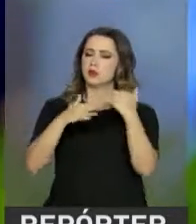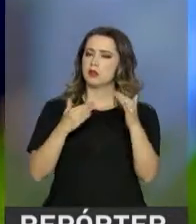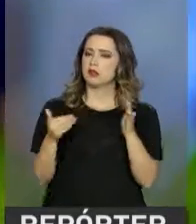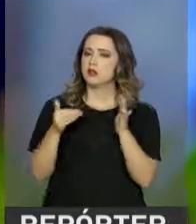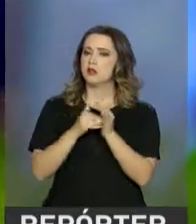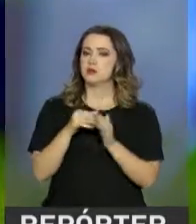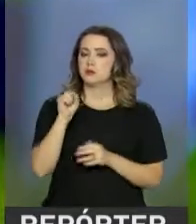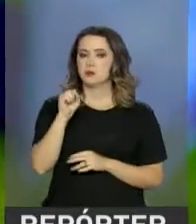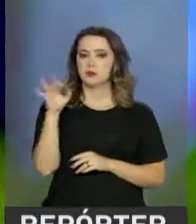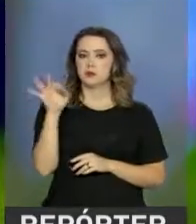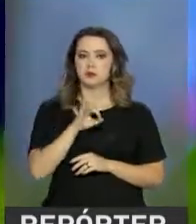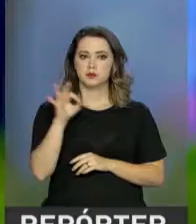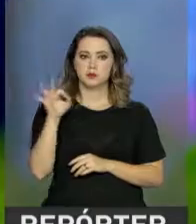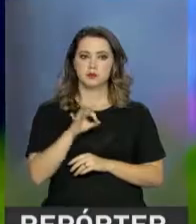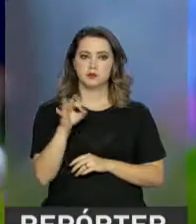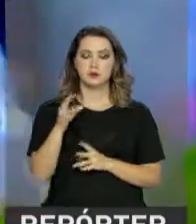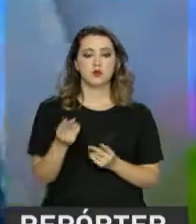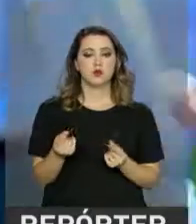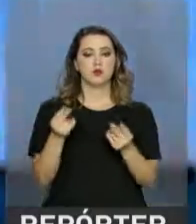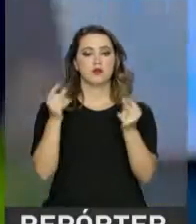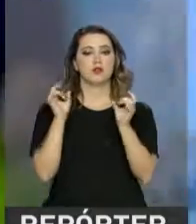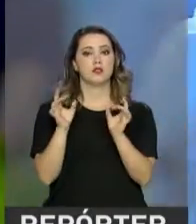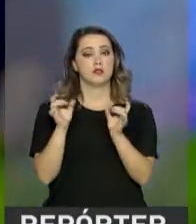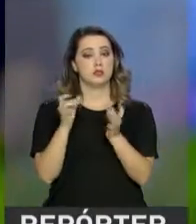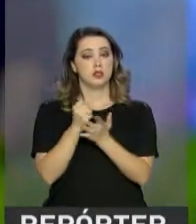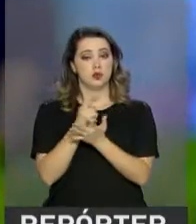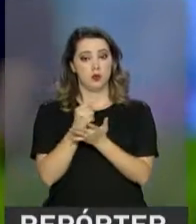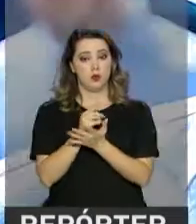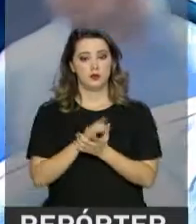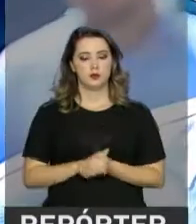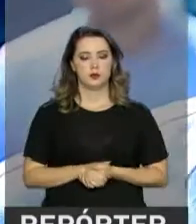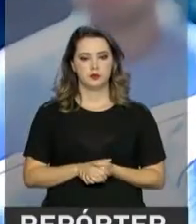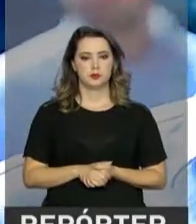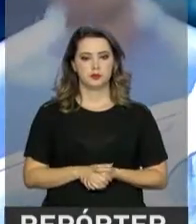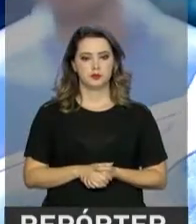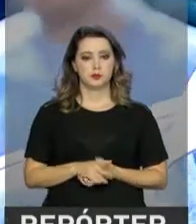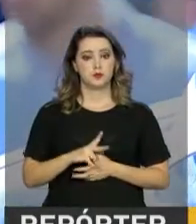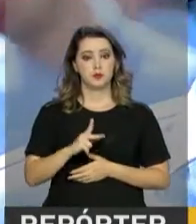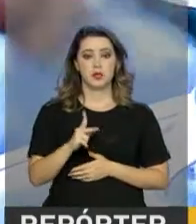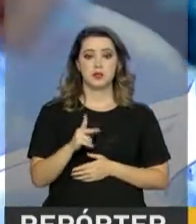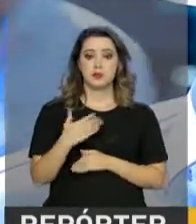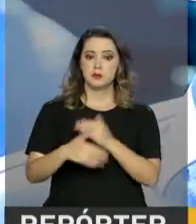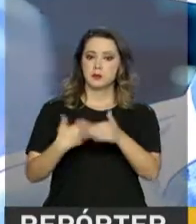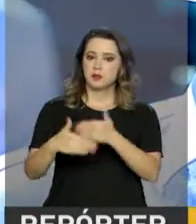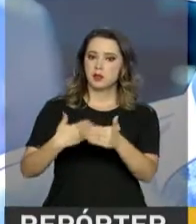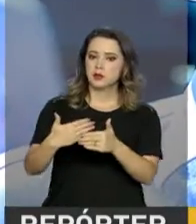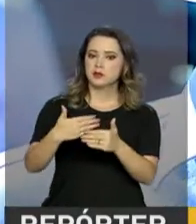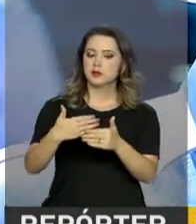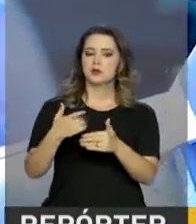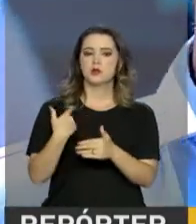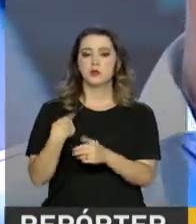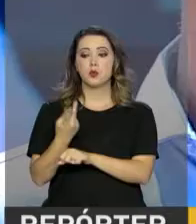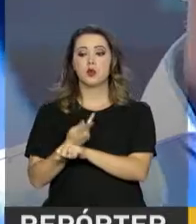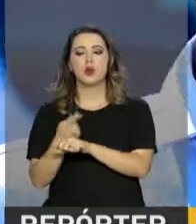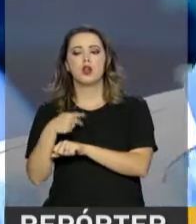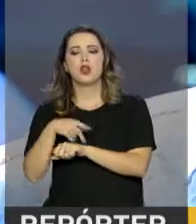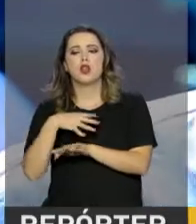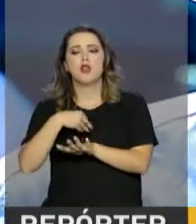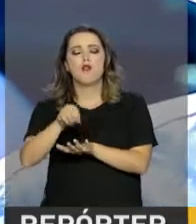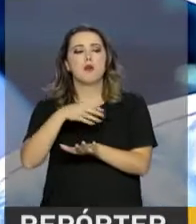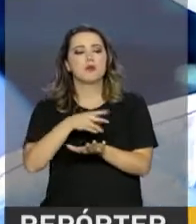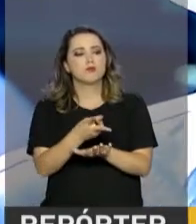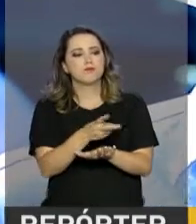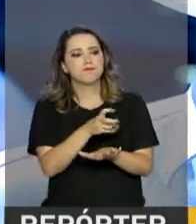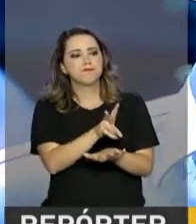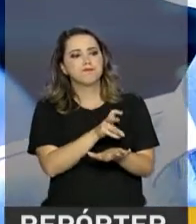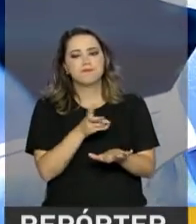até 8% no valor dos negócios fechados. Cada vez mais o agricultor está vindo buscar informações. Os que fecham o